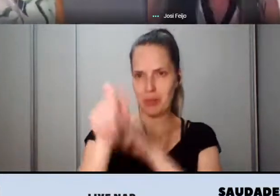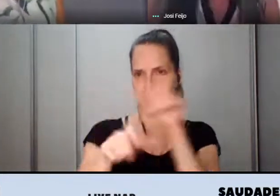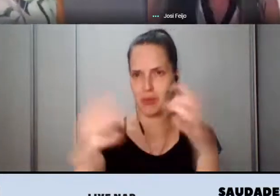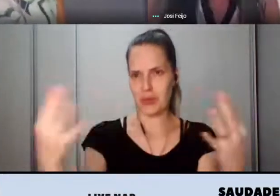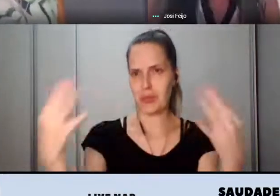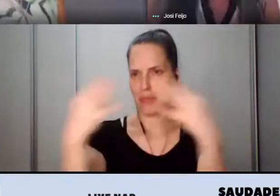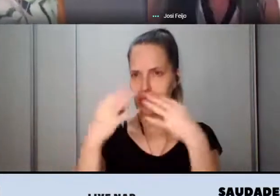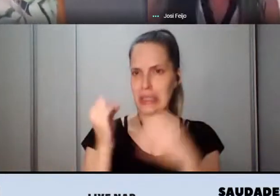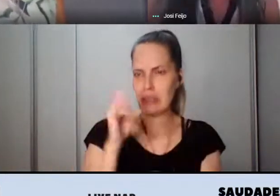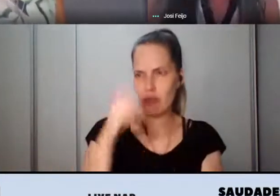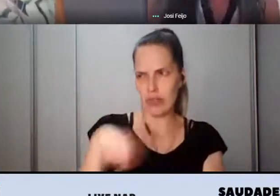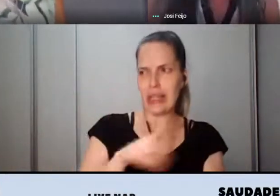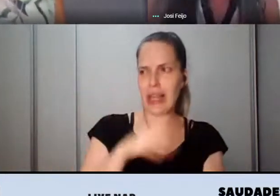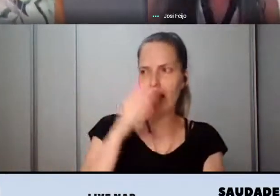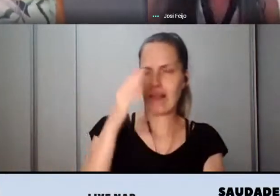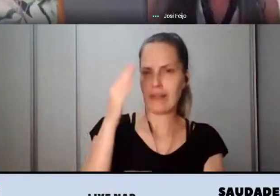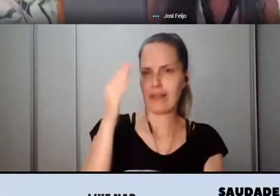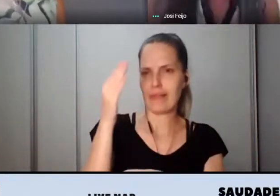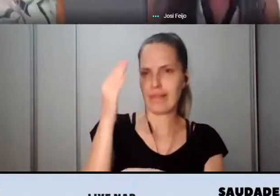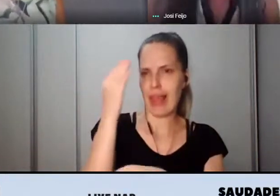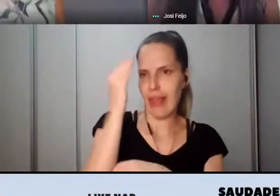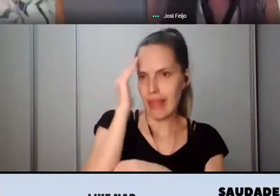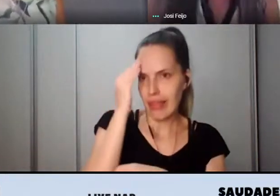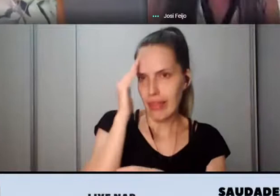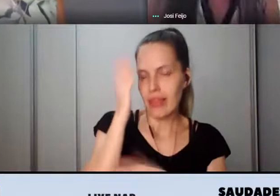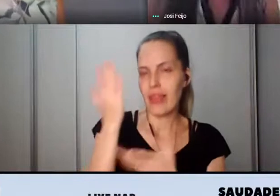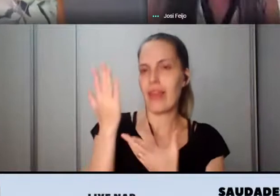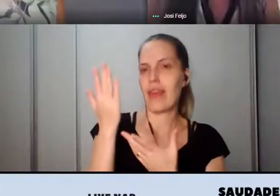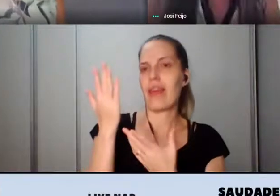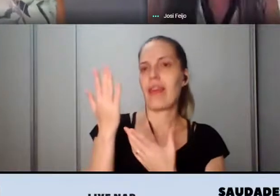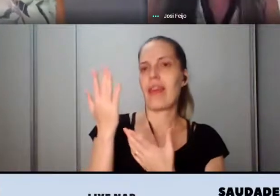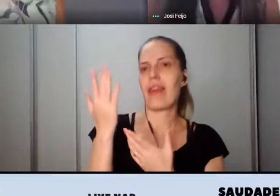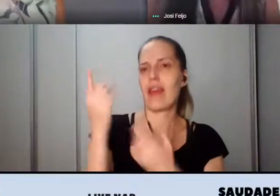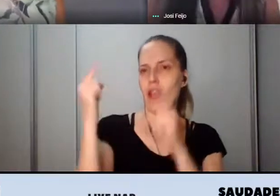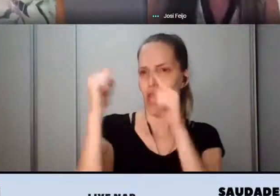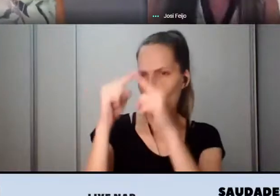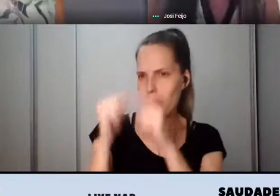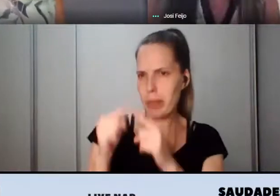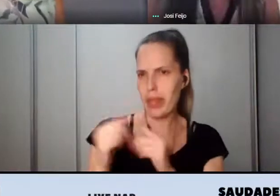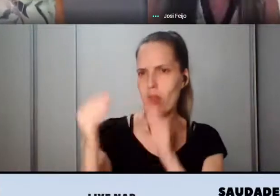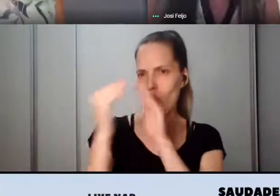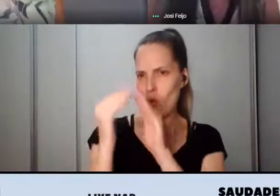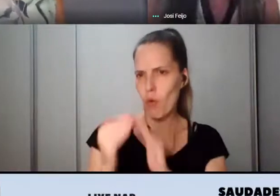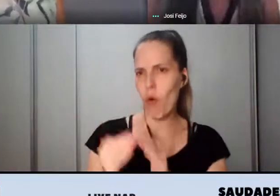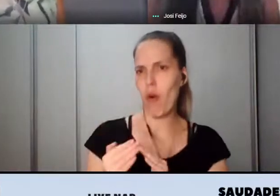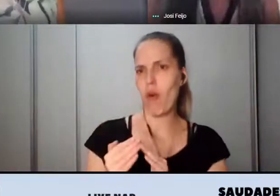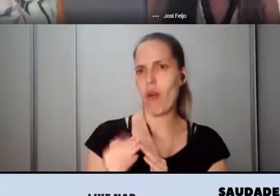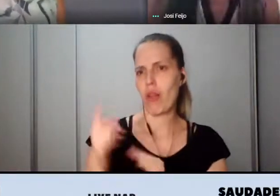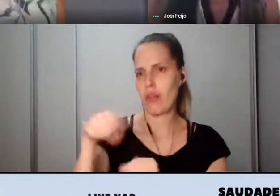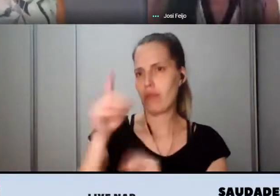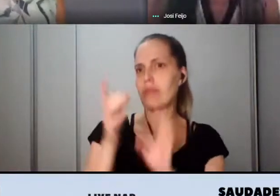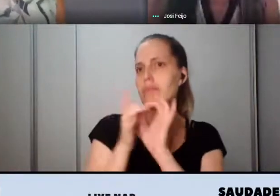acham que conseguem pensar um pouco nessa direção, né? Fiquem à vontade, assim.